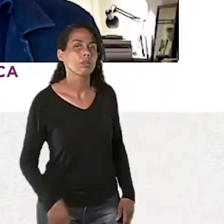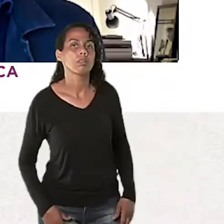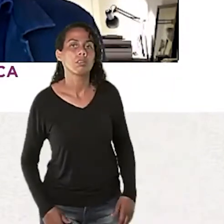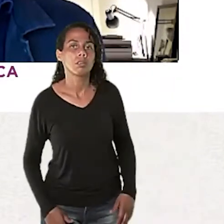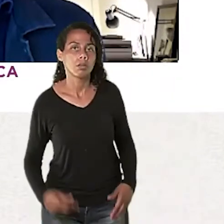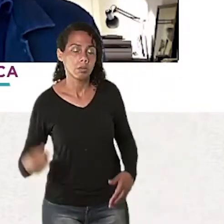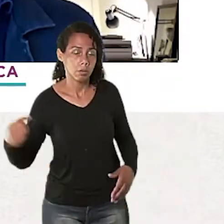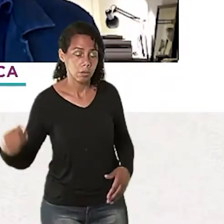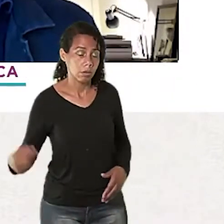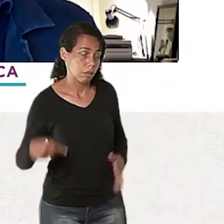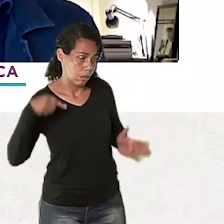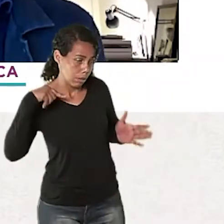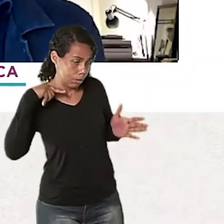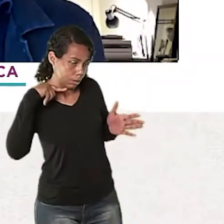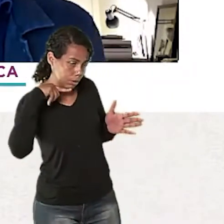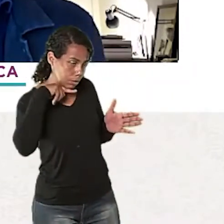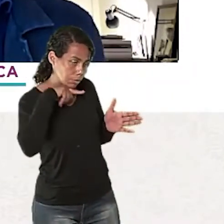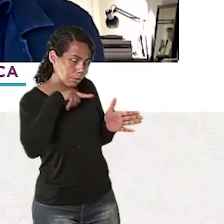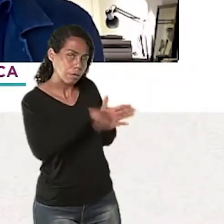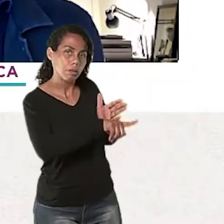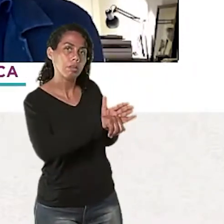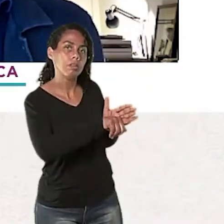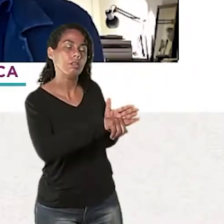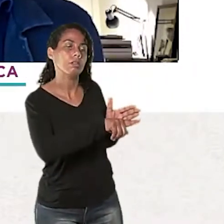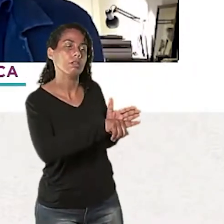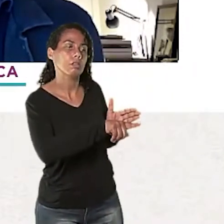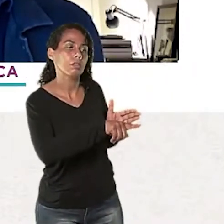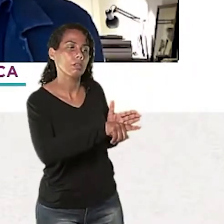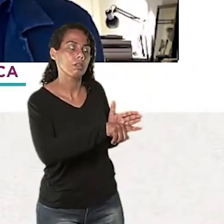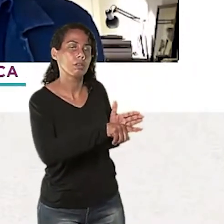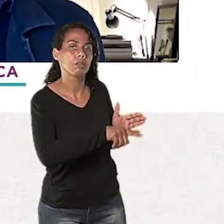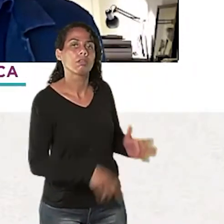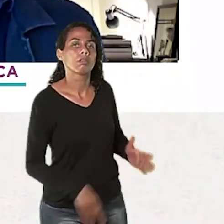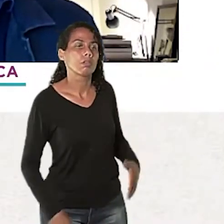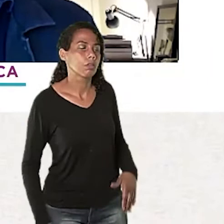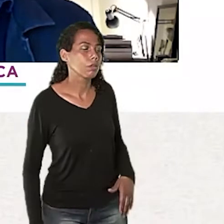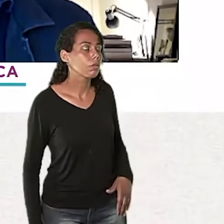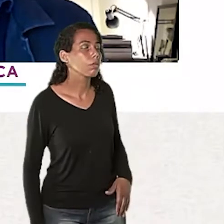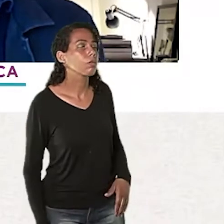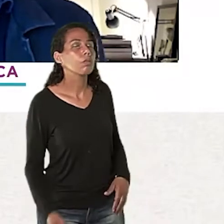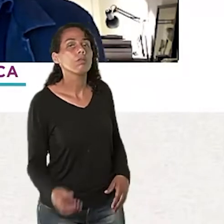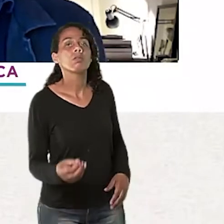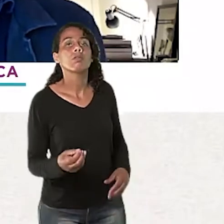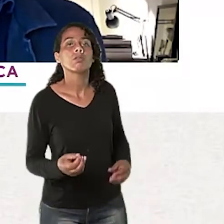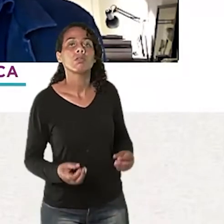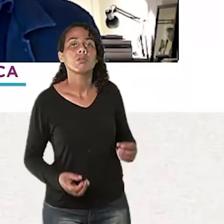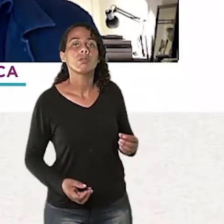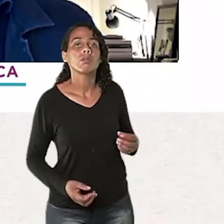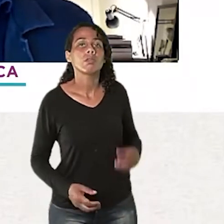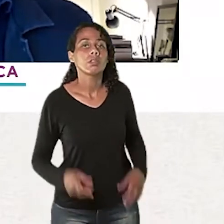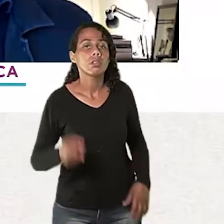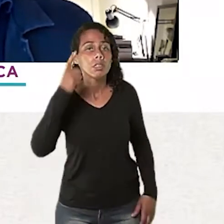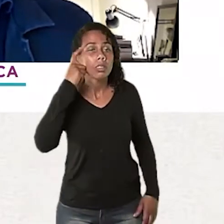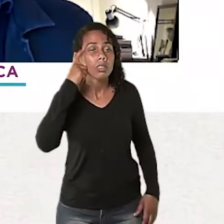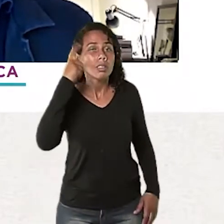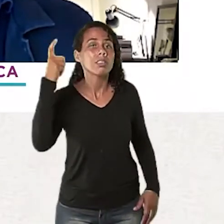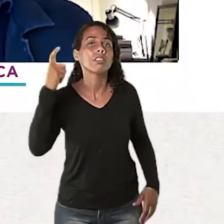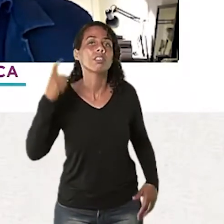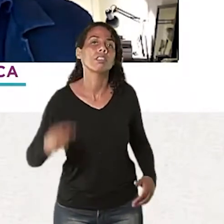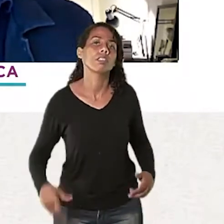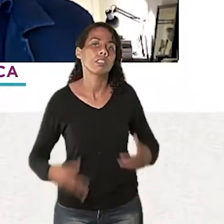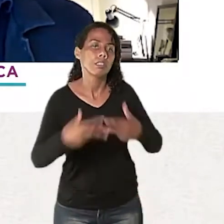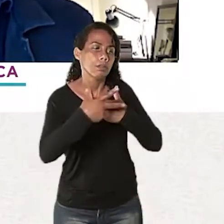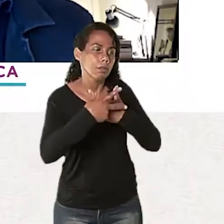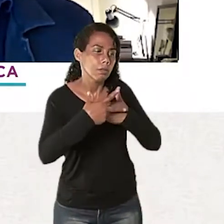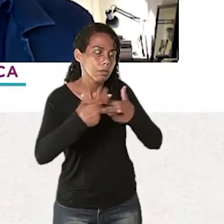que o idiota aqui devia ter feito no início. Obrigado, Farley. Como surgiu esse jogo de ideias expresso no título,